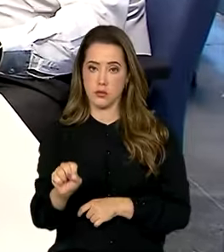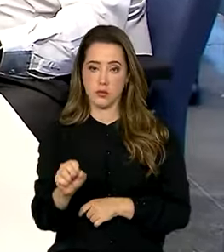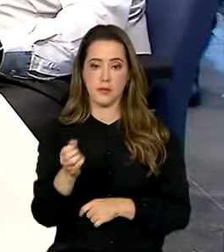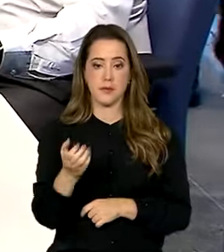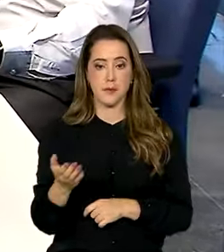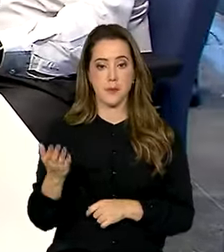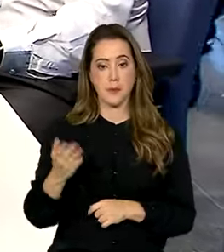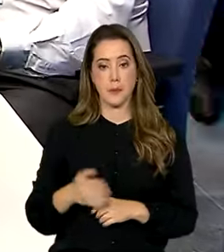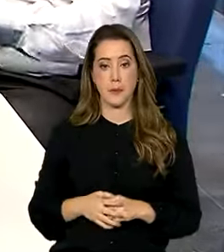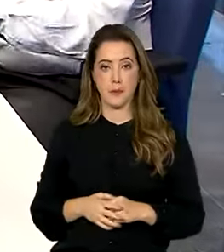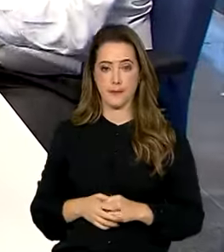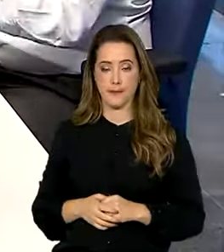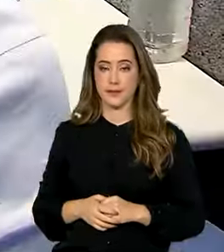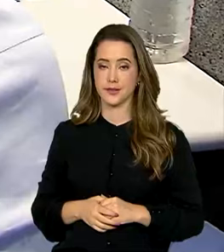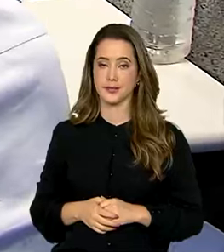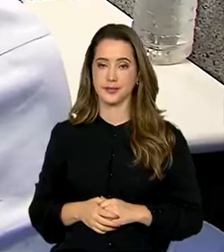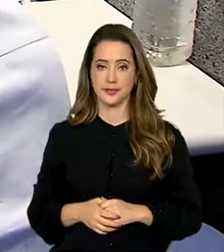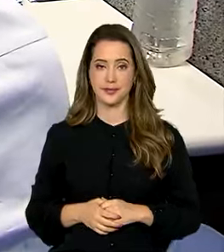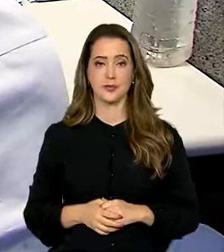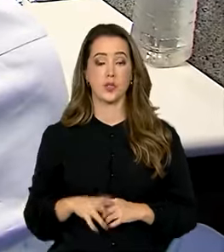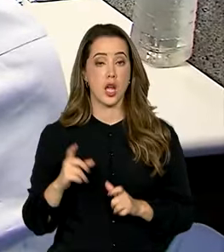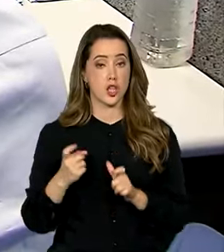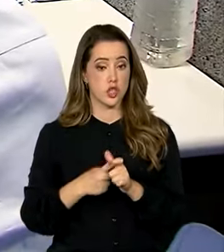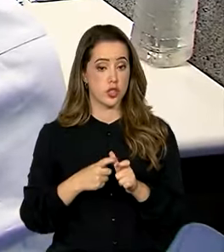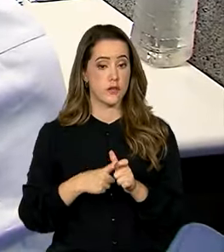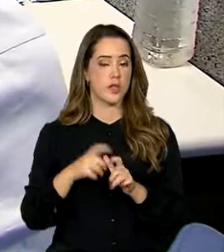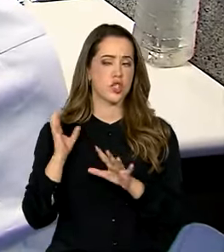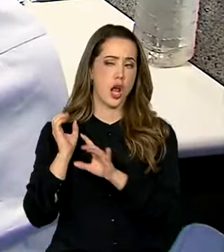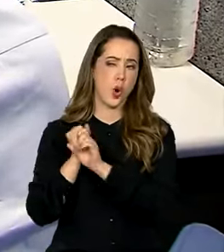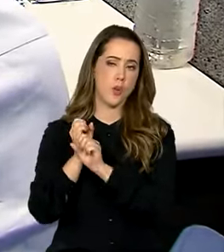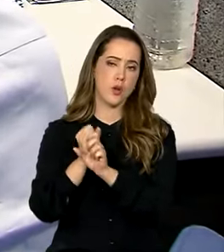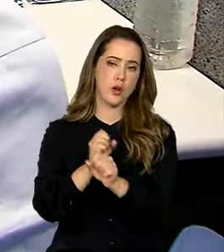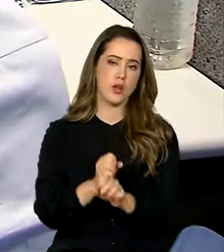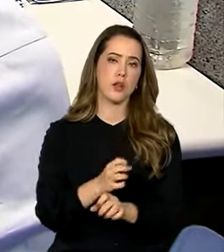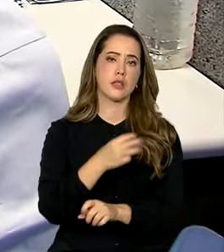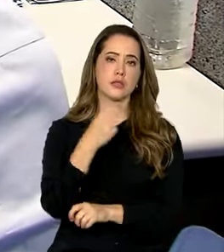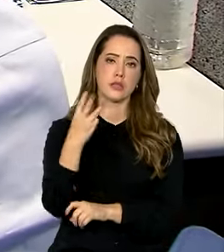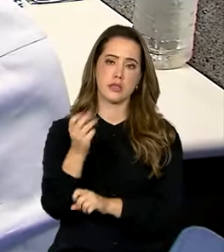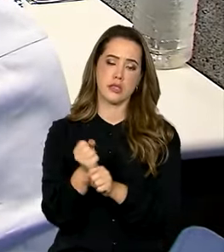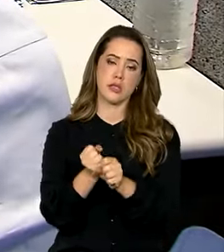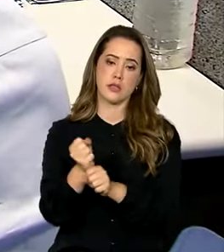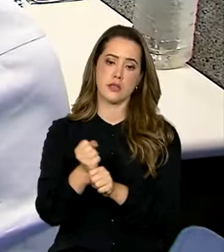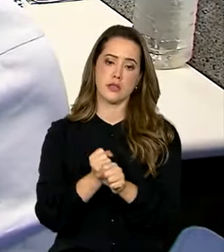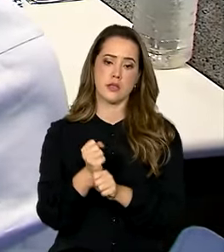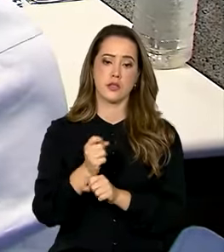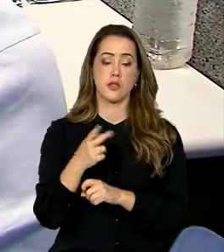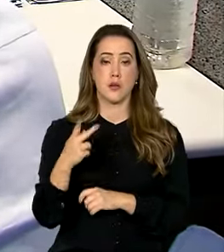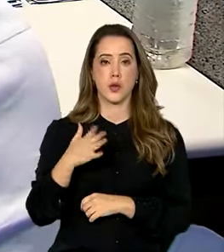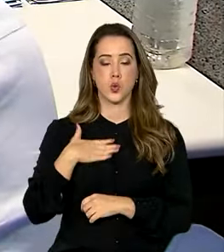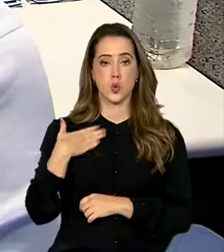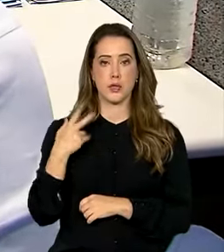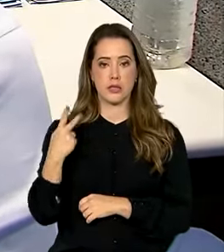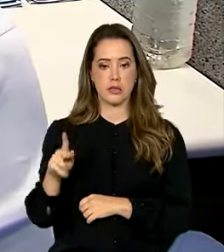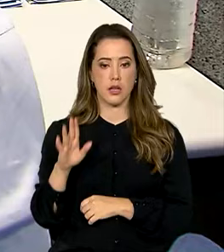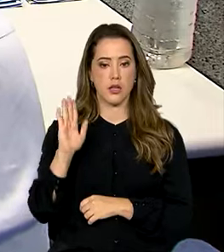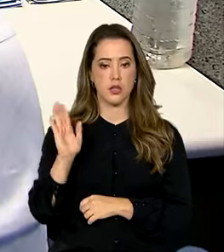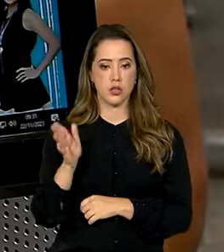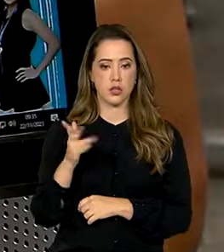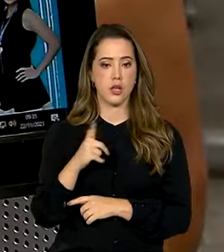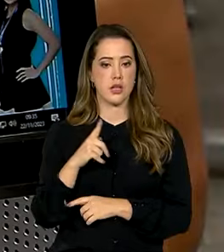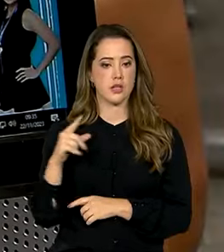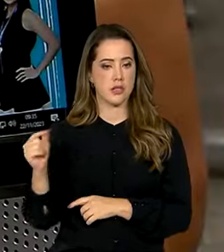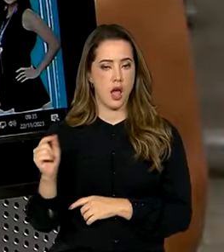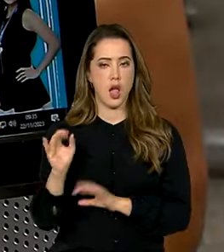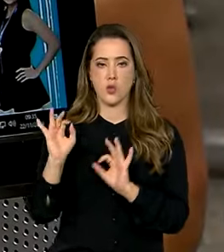de Financiamento Estudantil. O débito já se acumulava há 3 anos e, para sua surpresa, já saiu